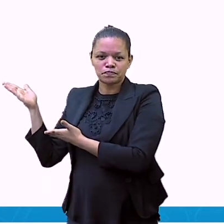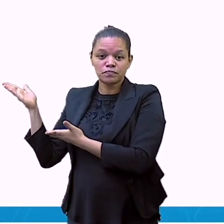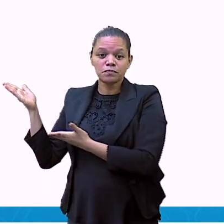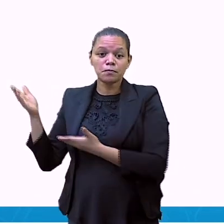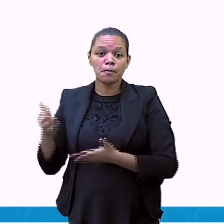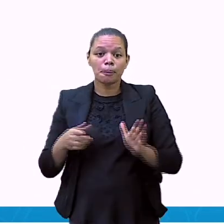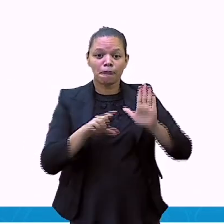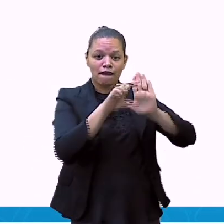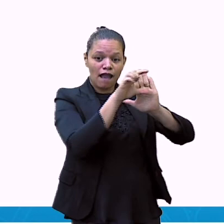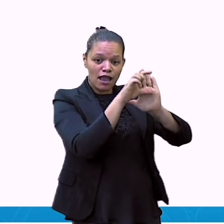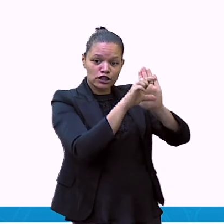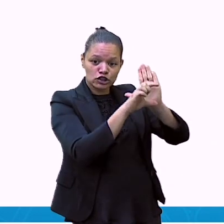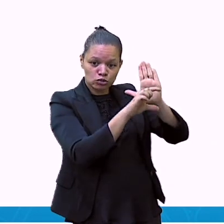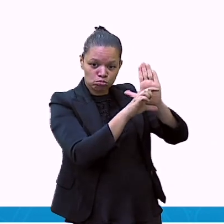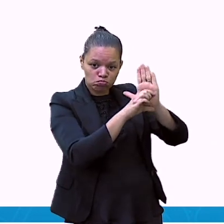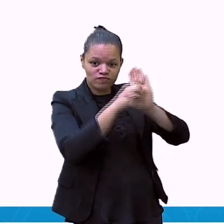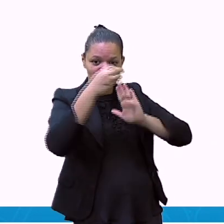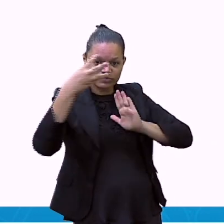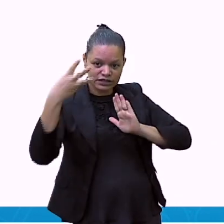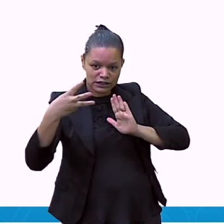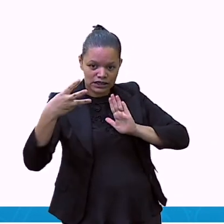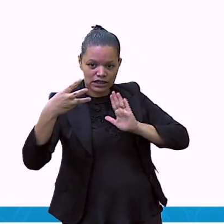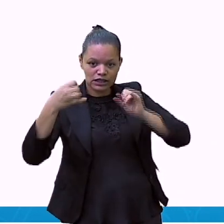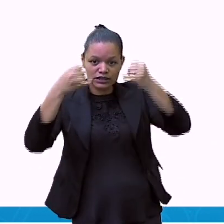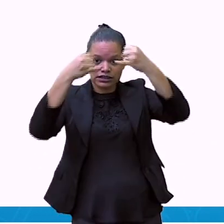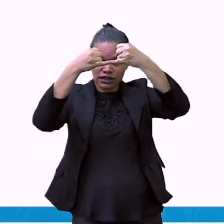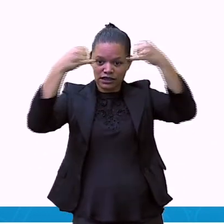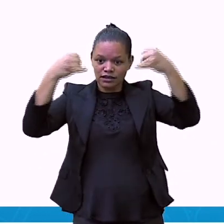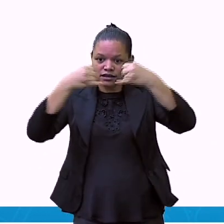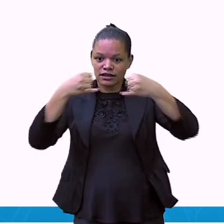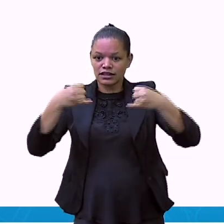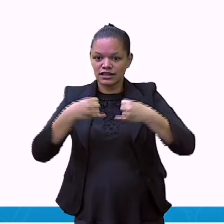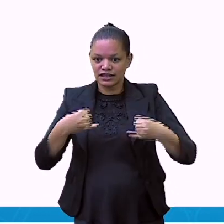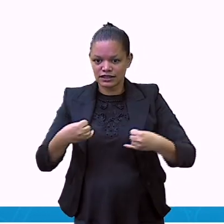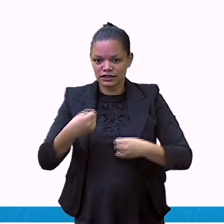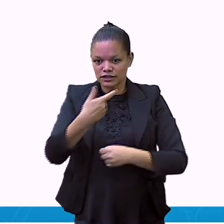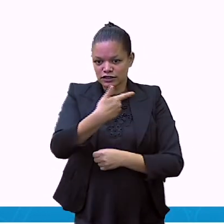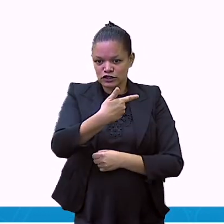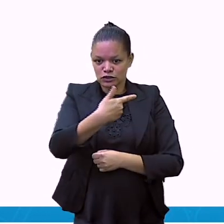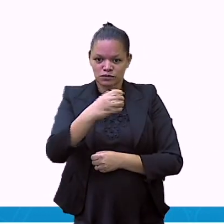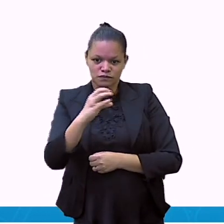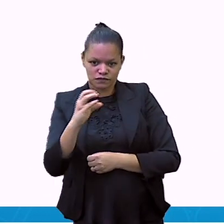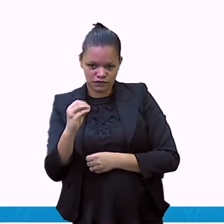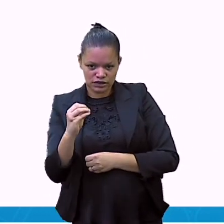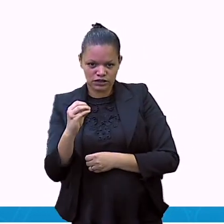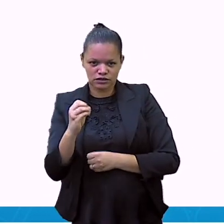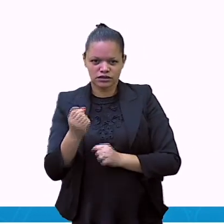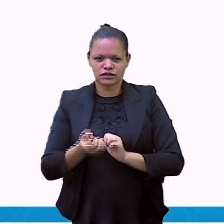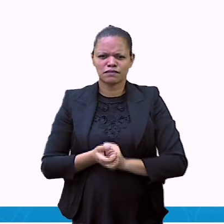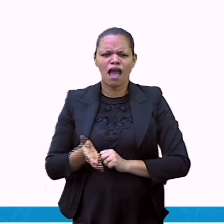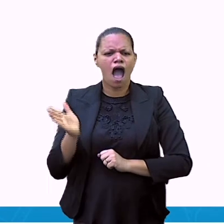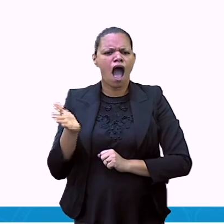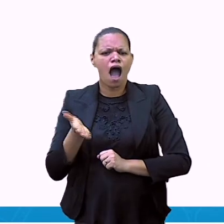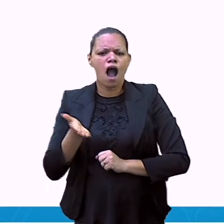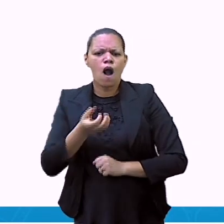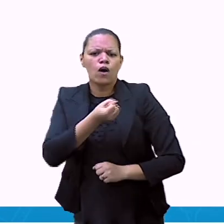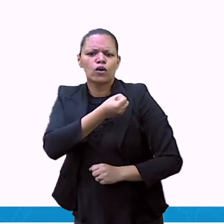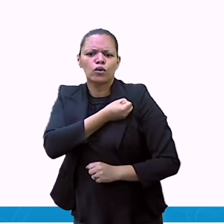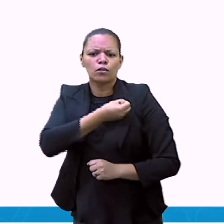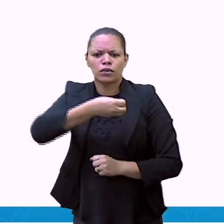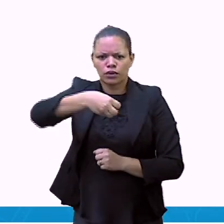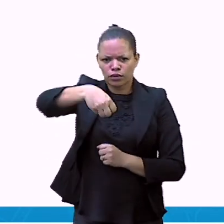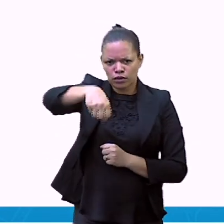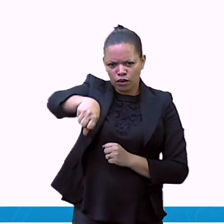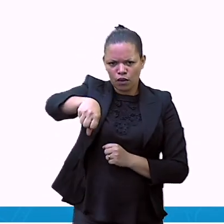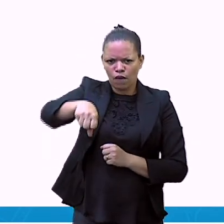de versos. 9. Observe esse trecho do poema. Vamos ler junto